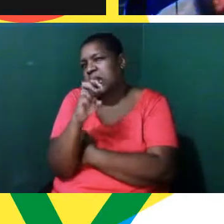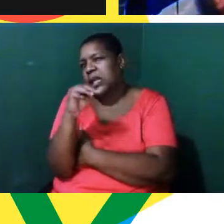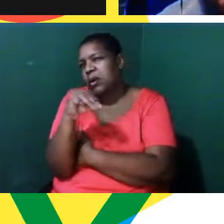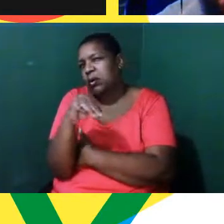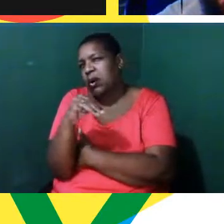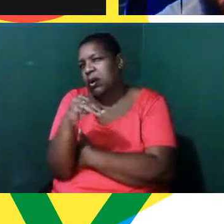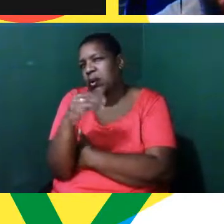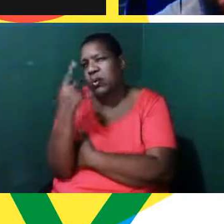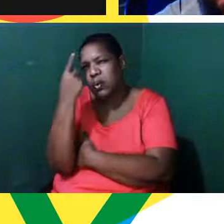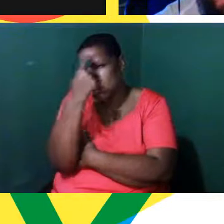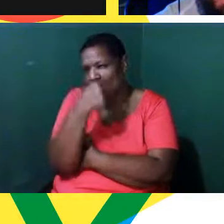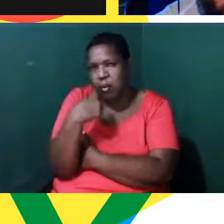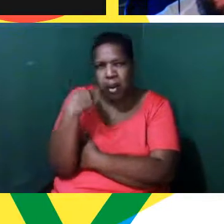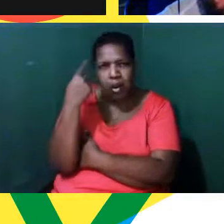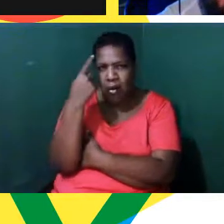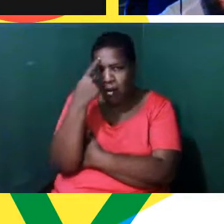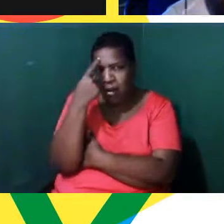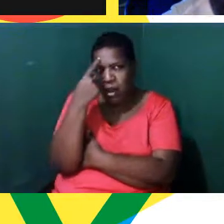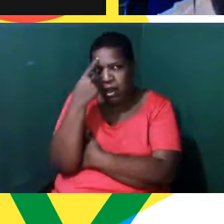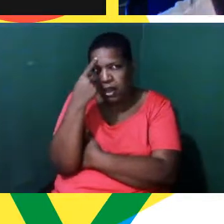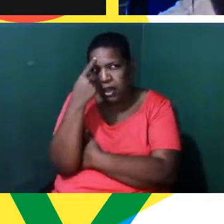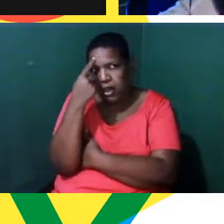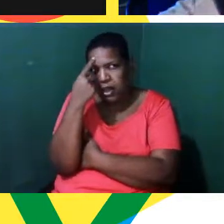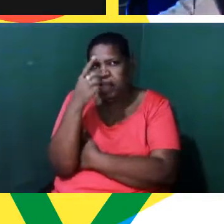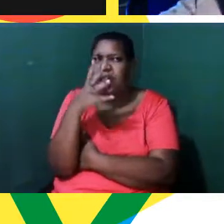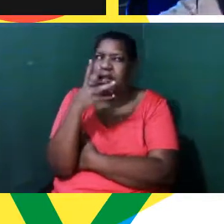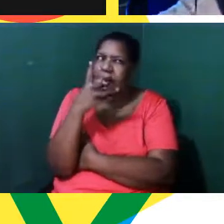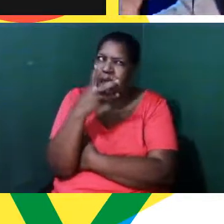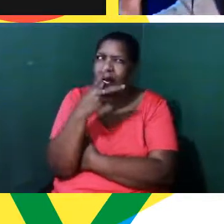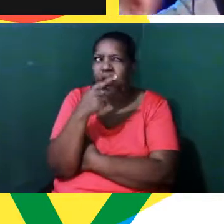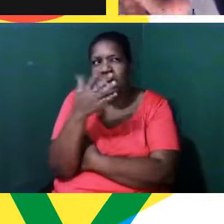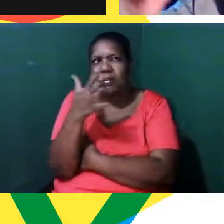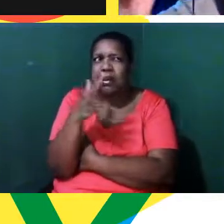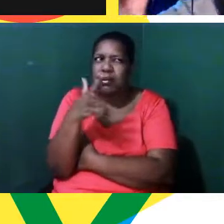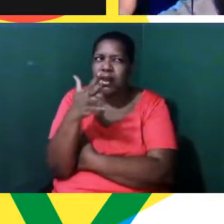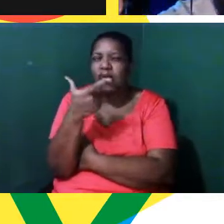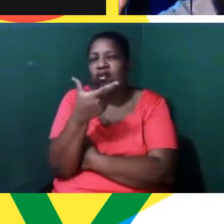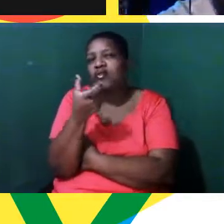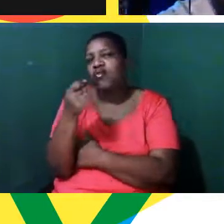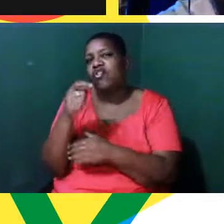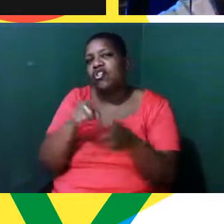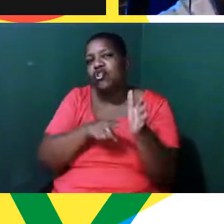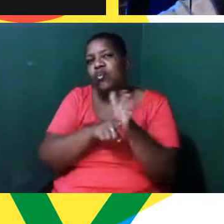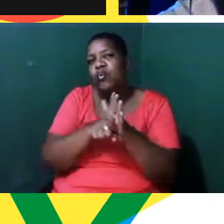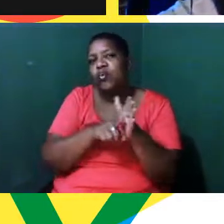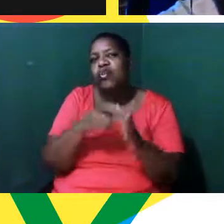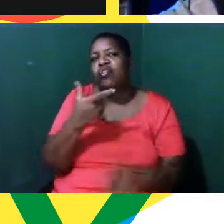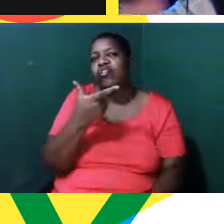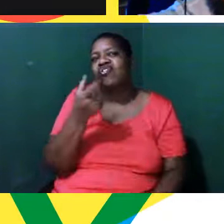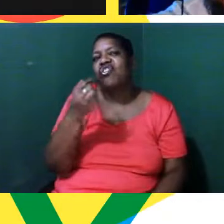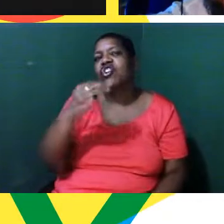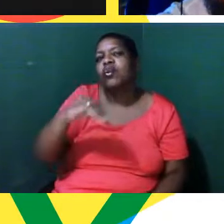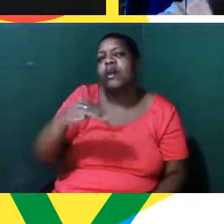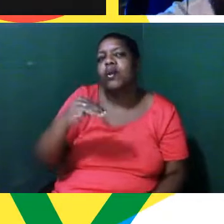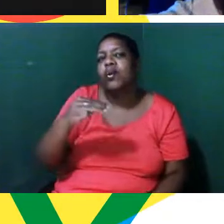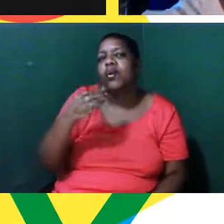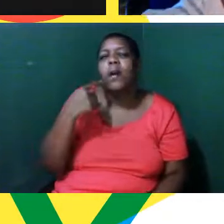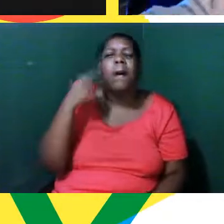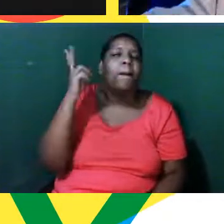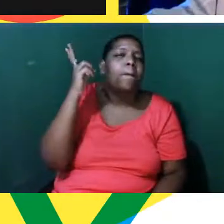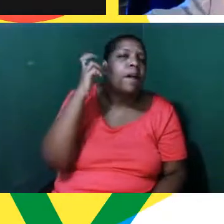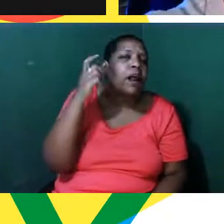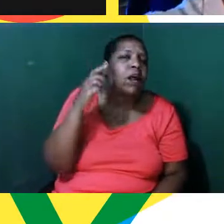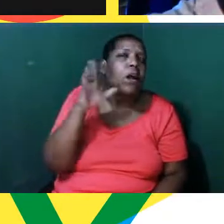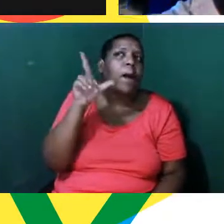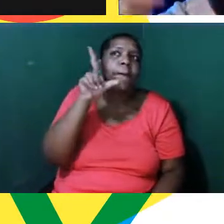uma hora e demorei uns 20 minutos pesquisando barulhos mais específicos tipo pássaro